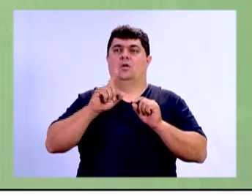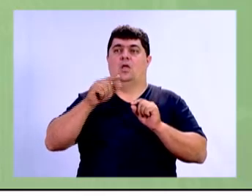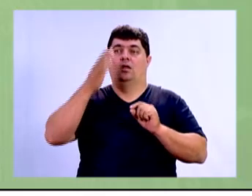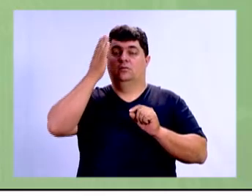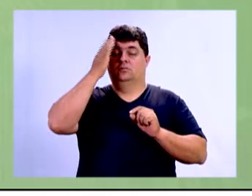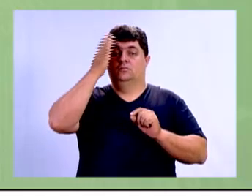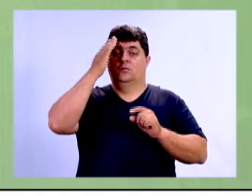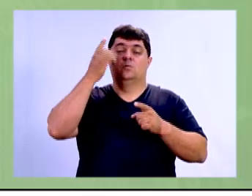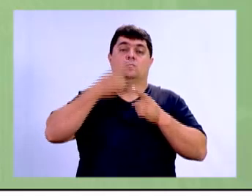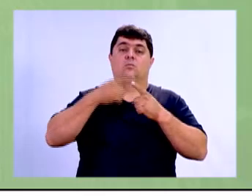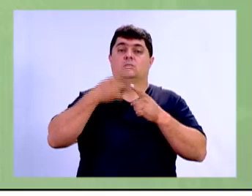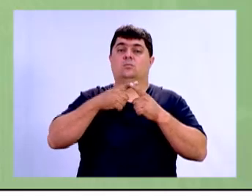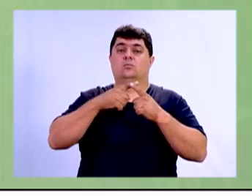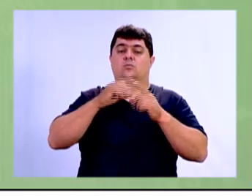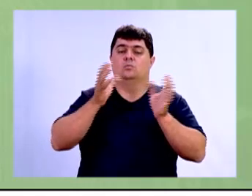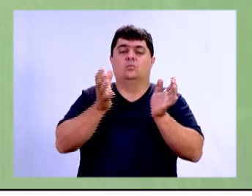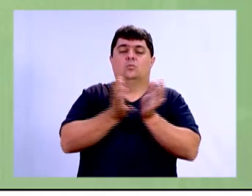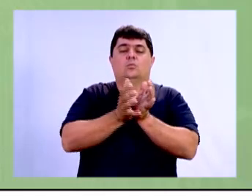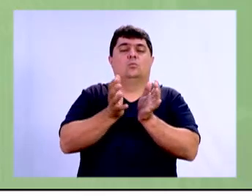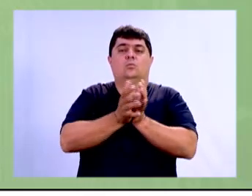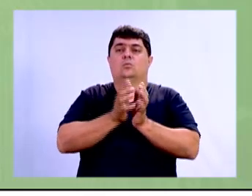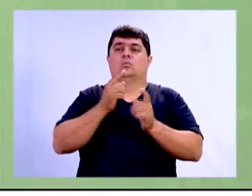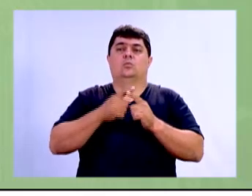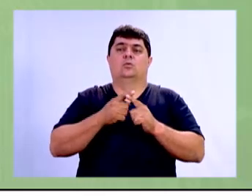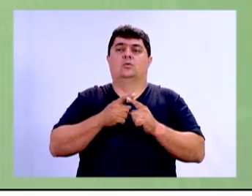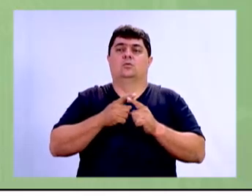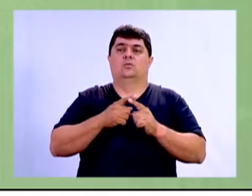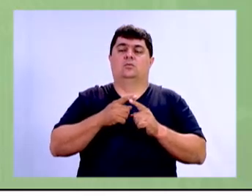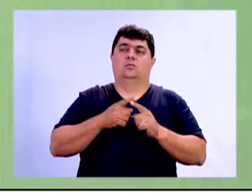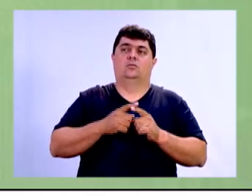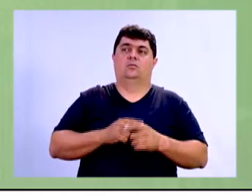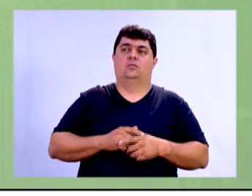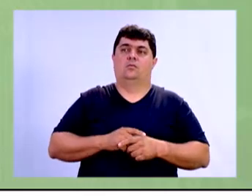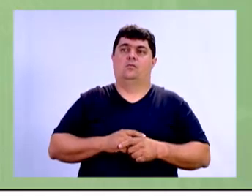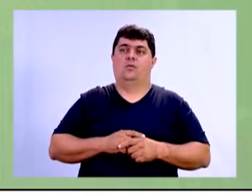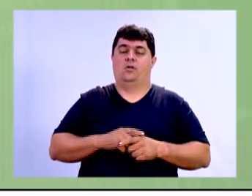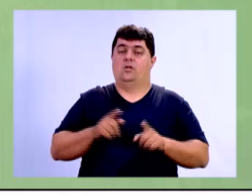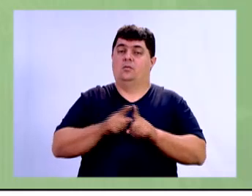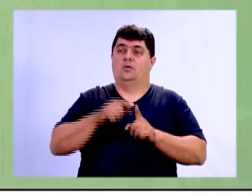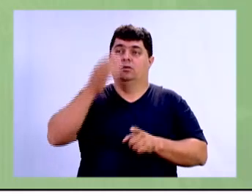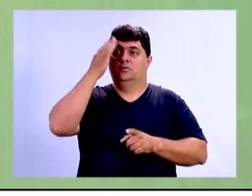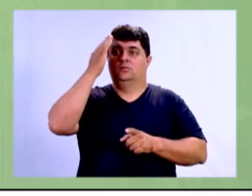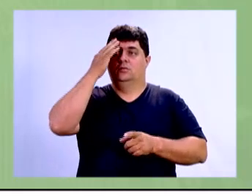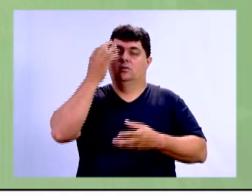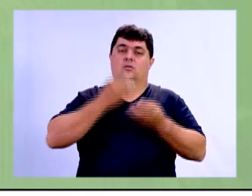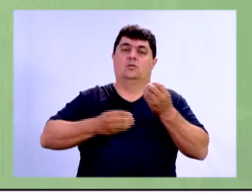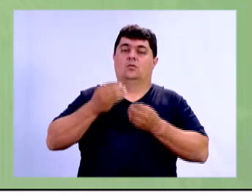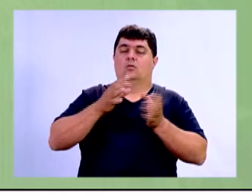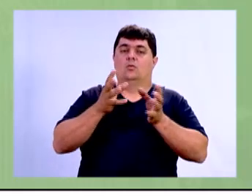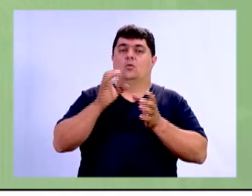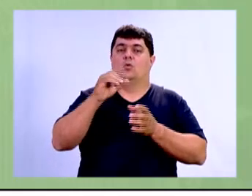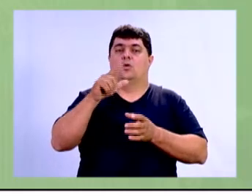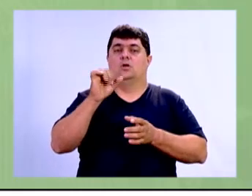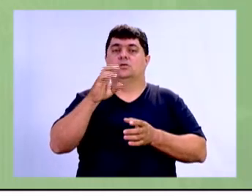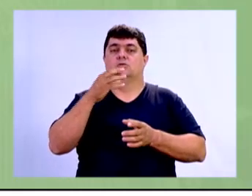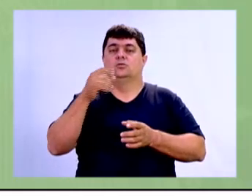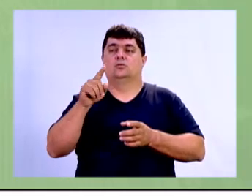entender o porquê definir coleções de objetos, né? Além disso, compreender como as coleções de objetos